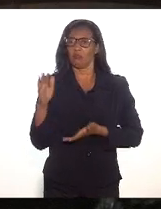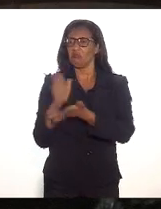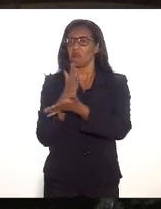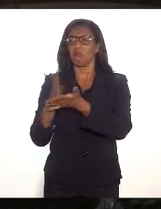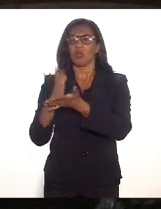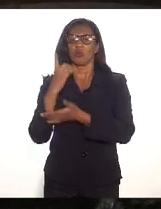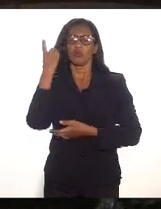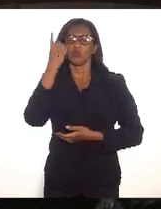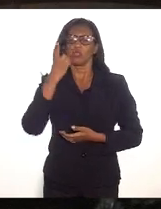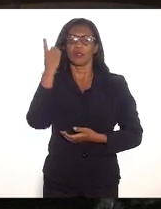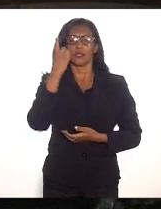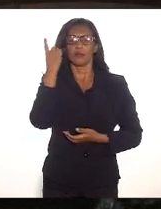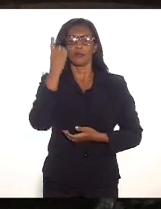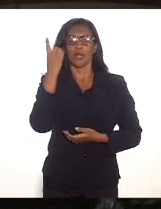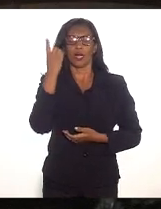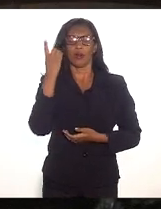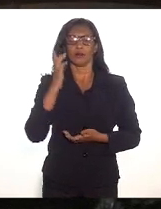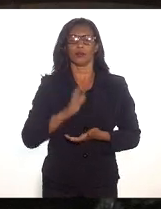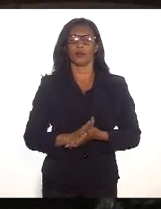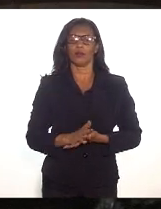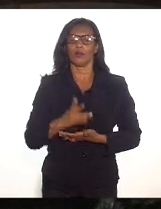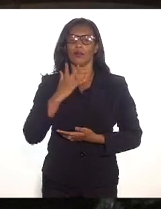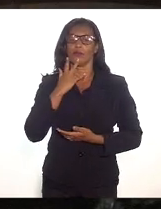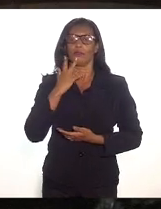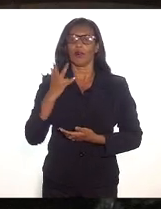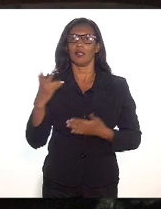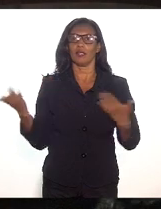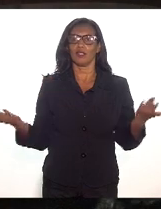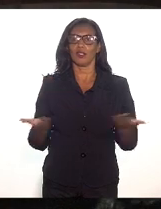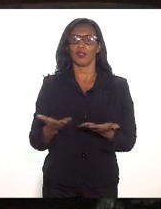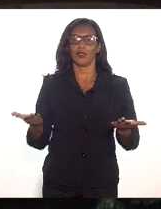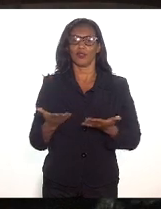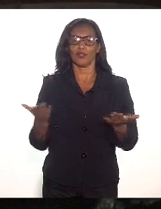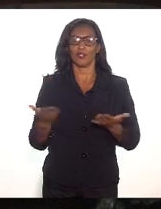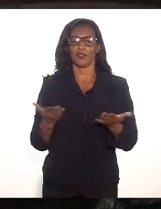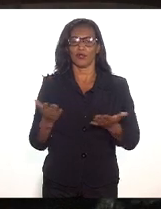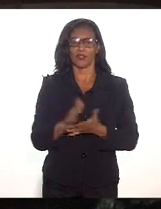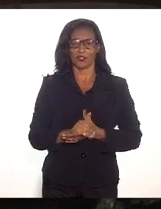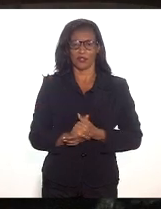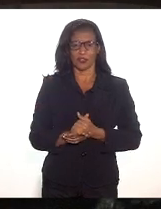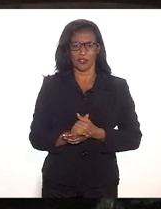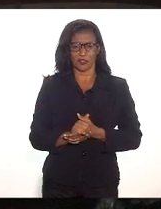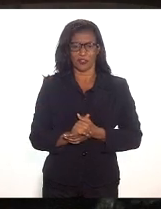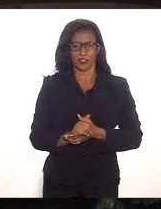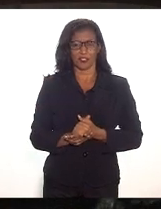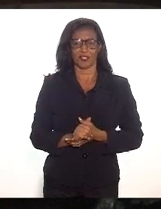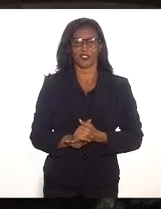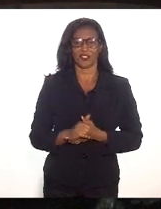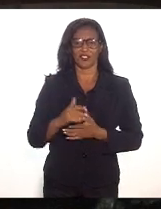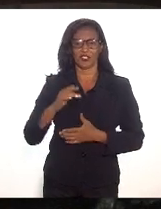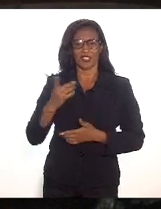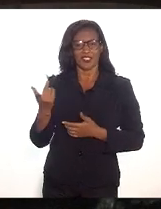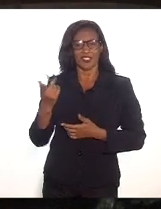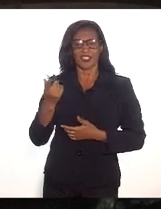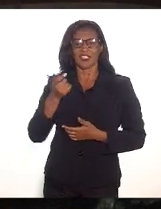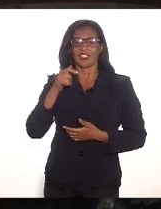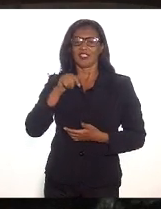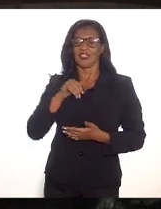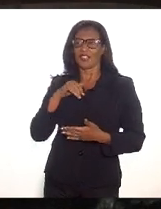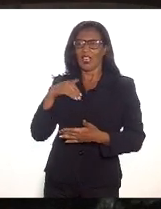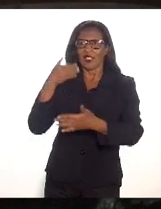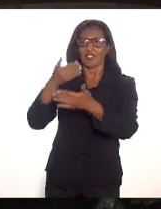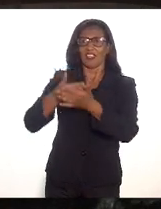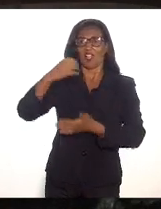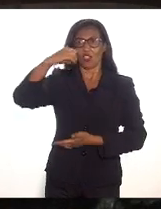a favor da privatização diga que hoje o formato como está esse regime de recuperação fiscal, daqui a